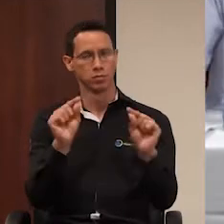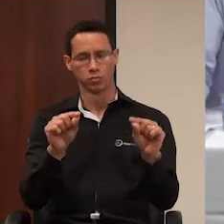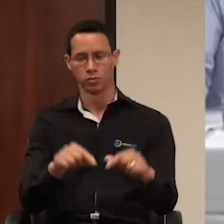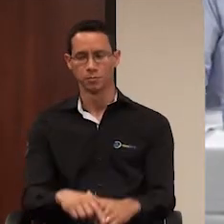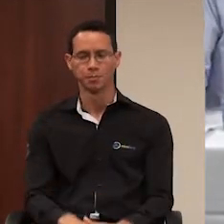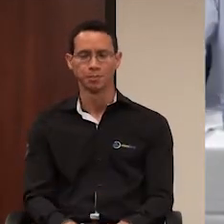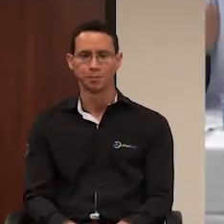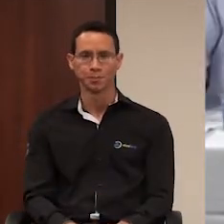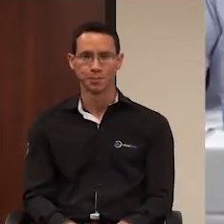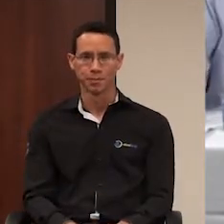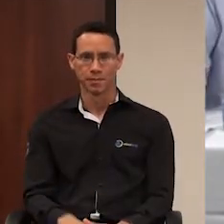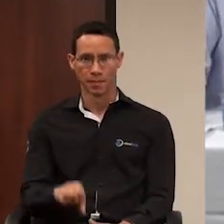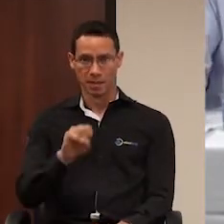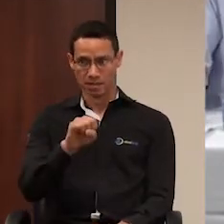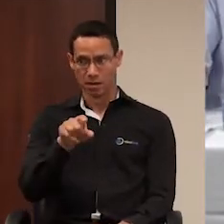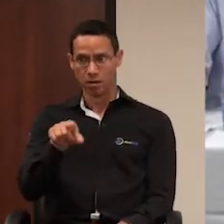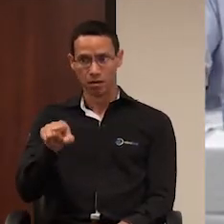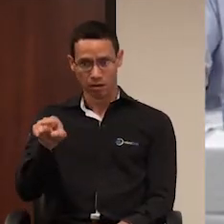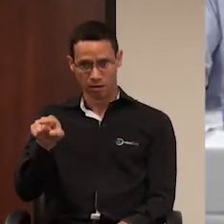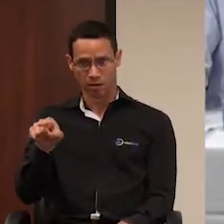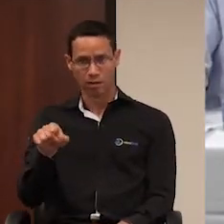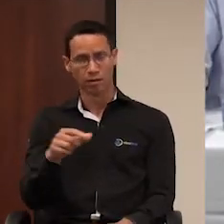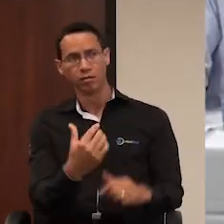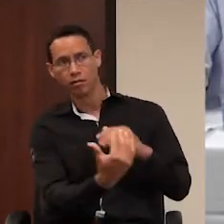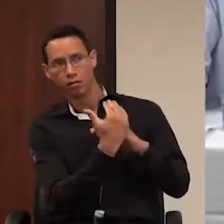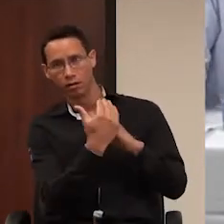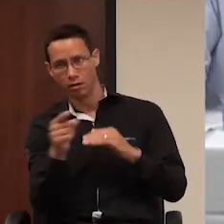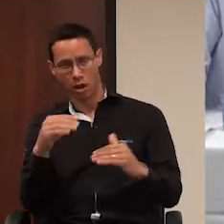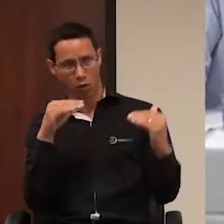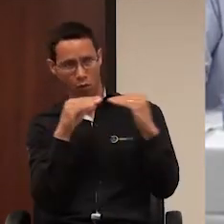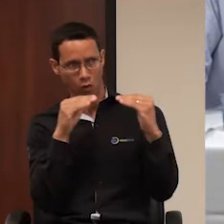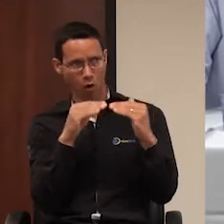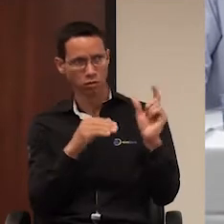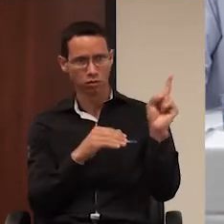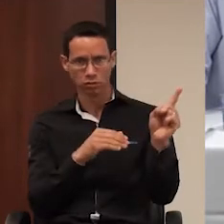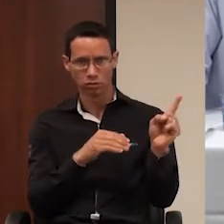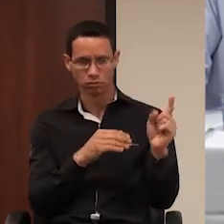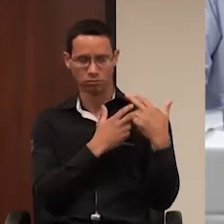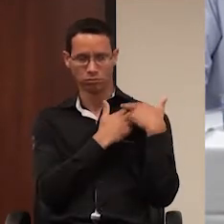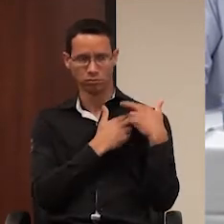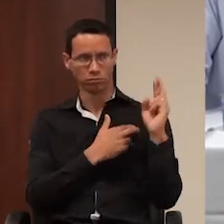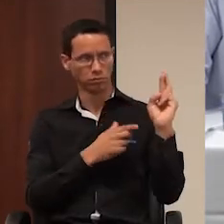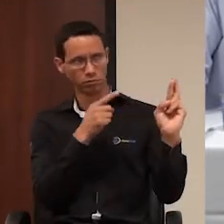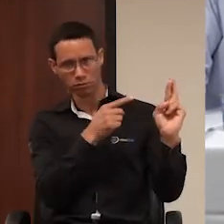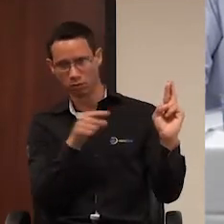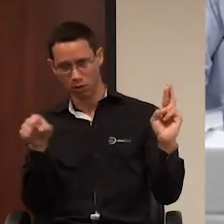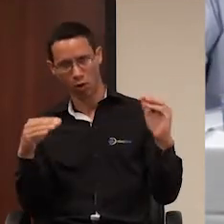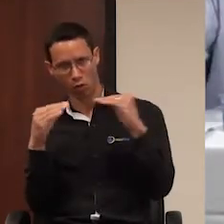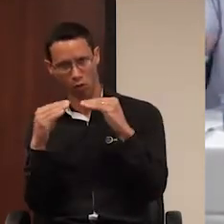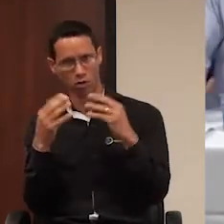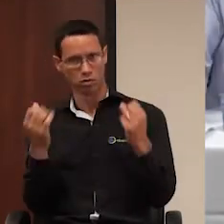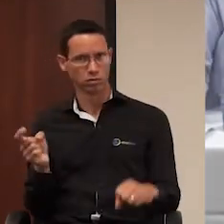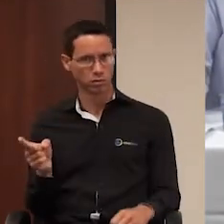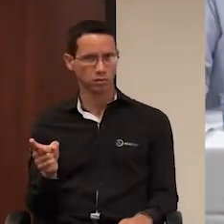Se o curatelado concorda com a nomeação desse curador, obviamente a gente não pode ignorar a vontade dele. Ele